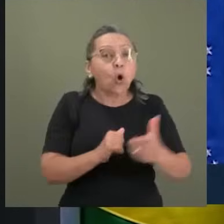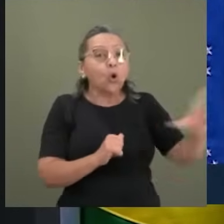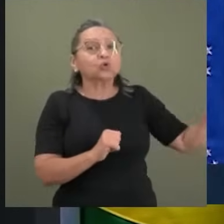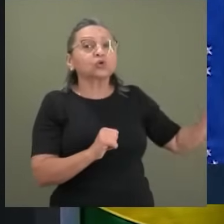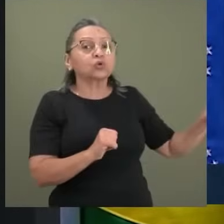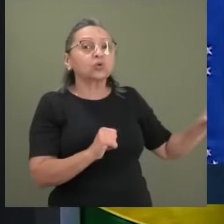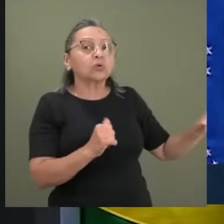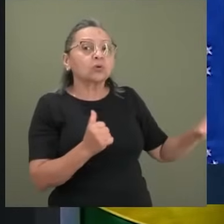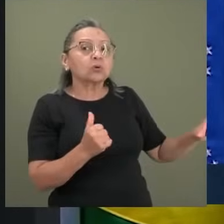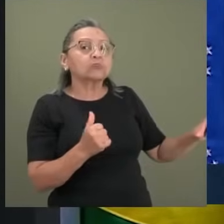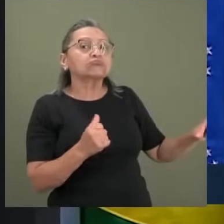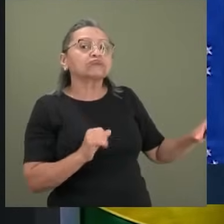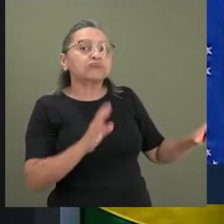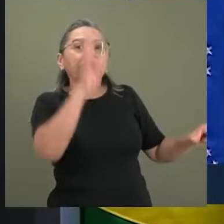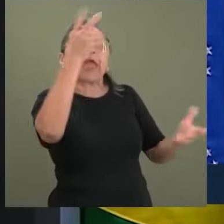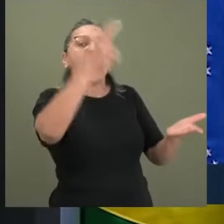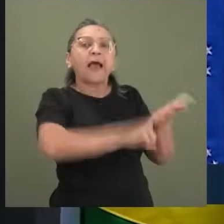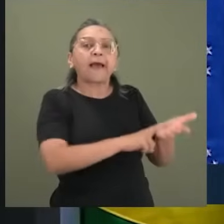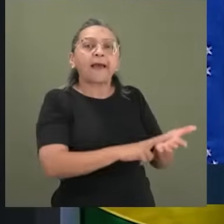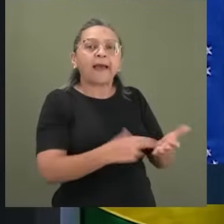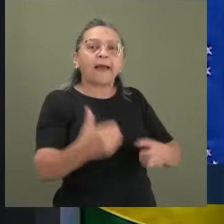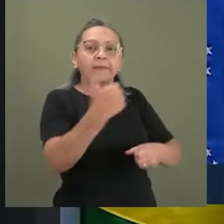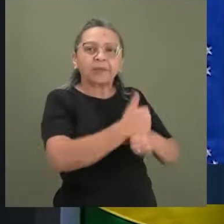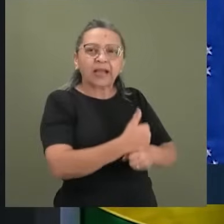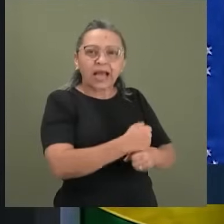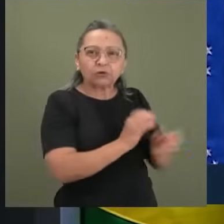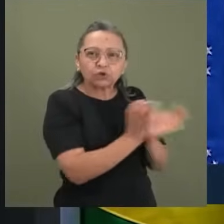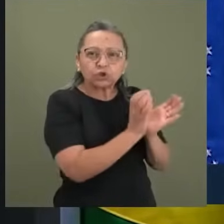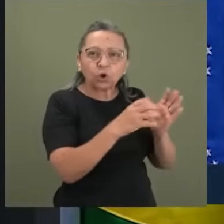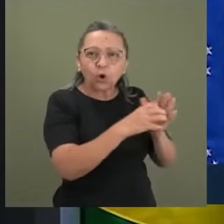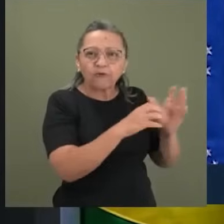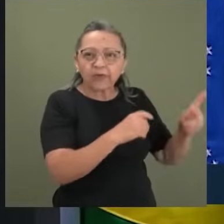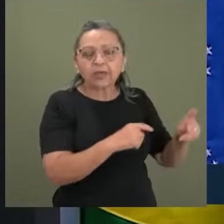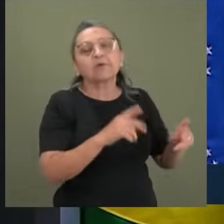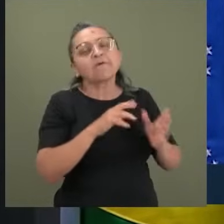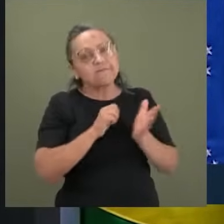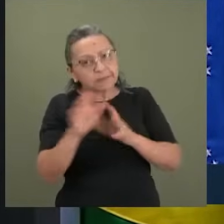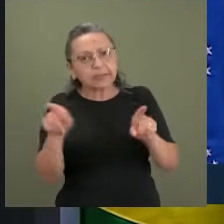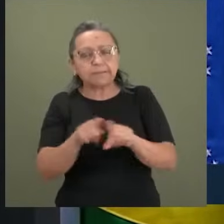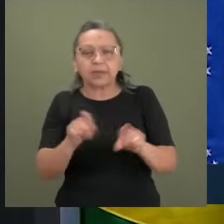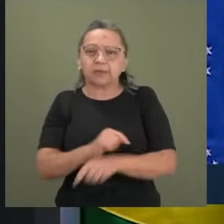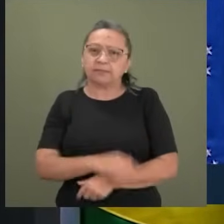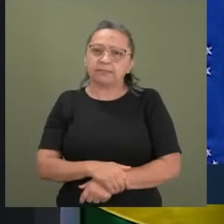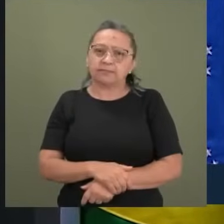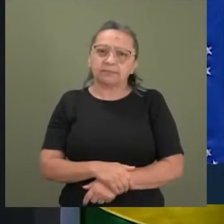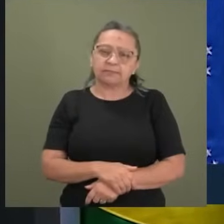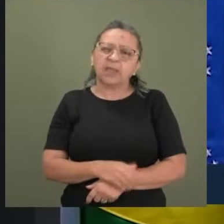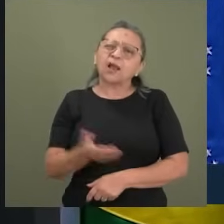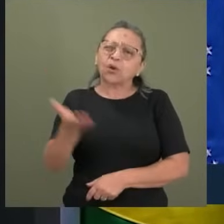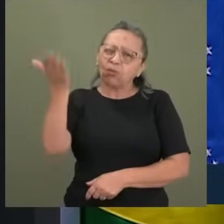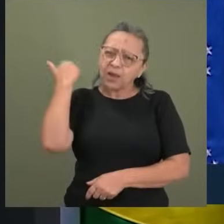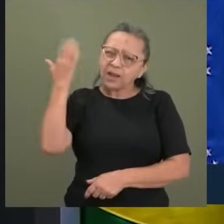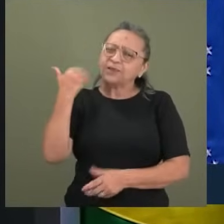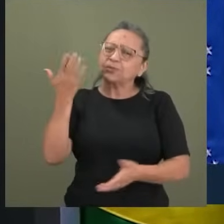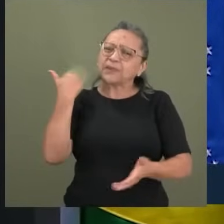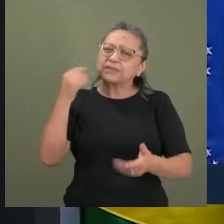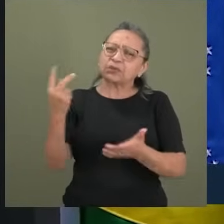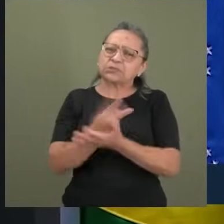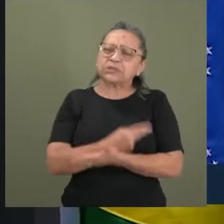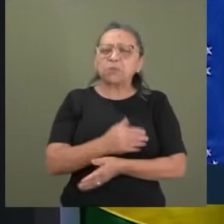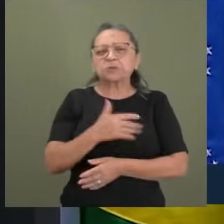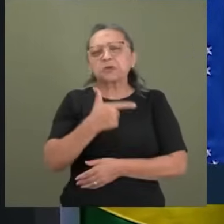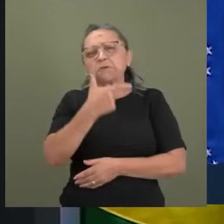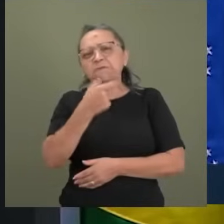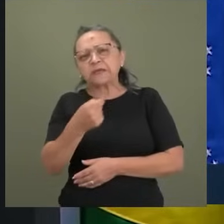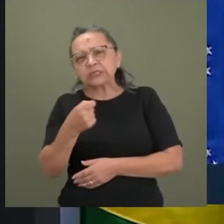também serão quando o teto foi explodido uns 20 votaram com o governo esses